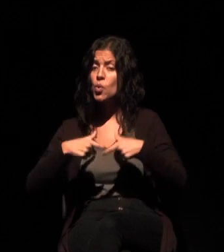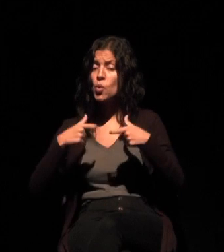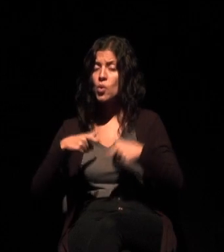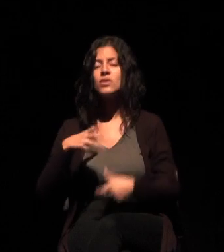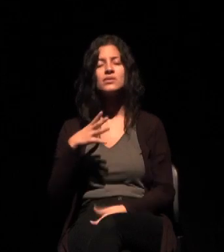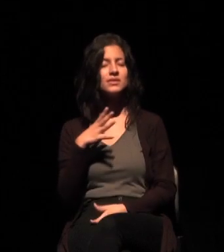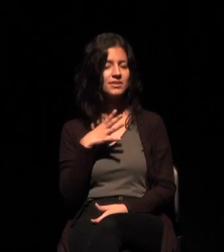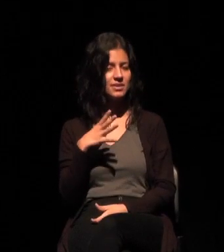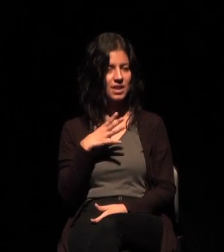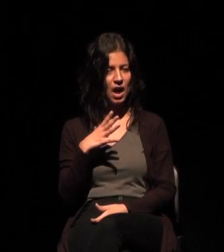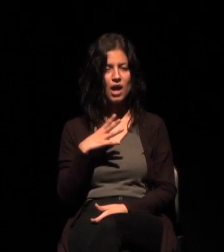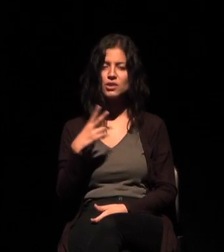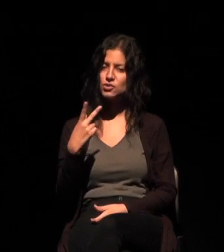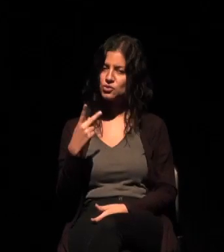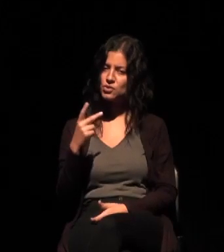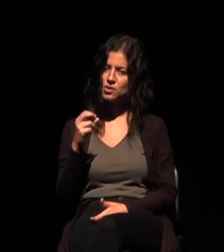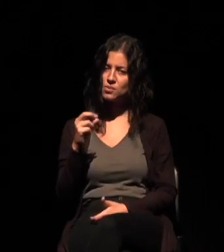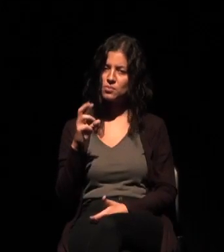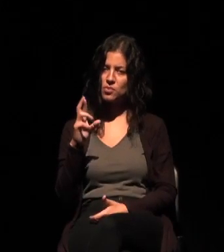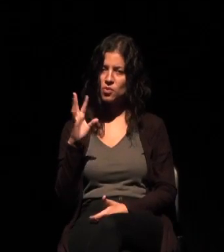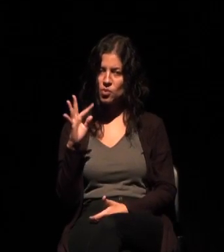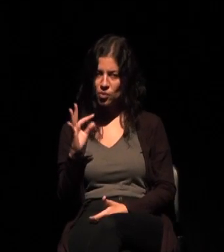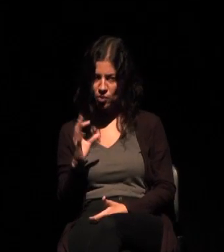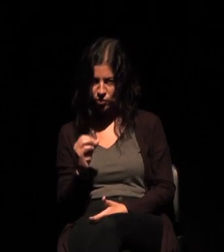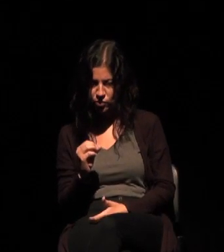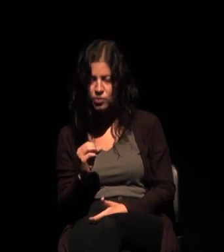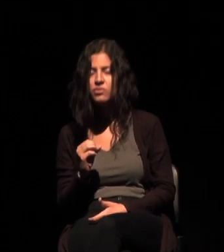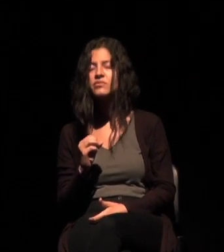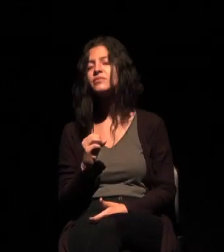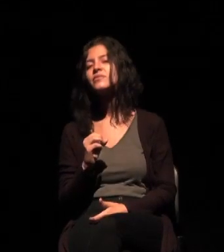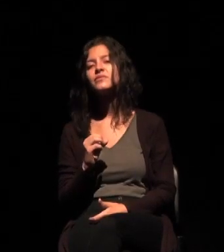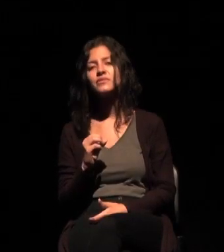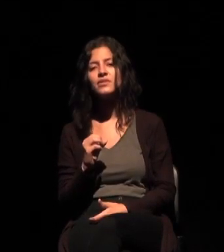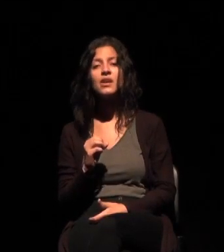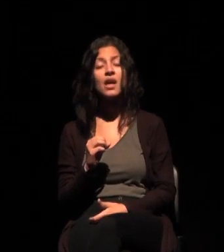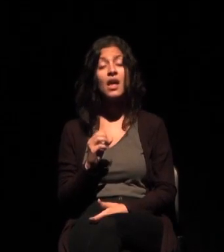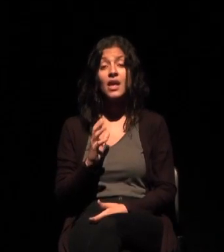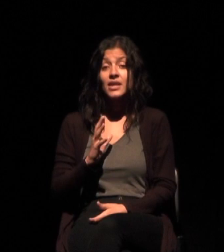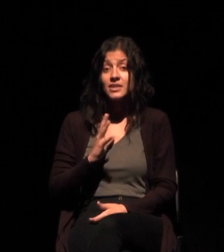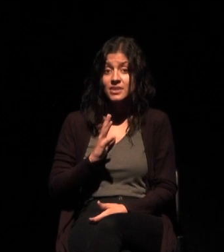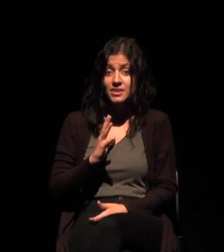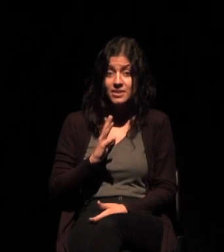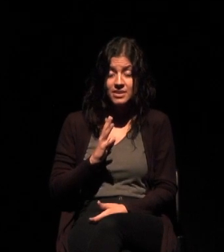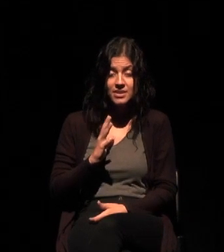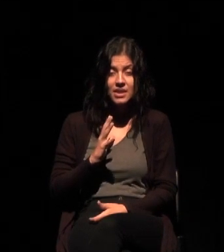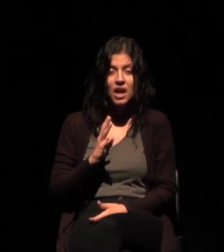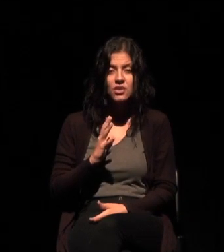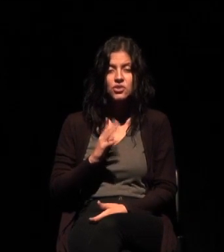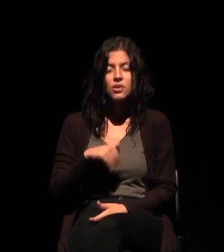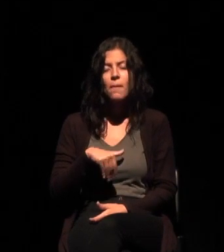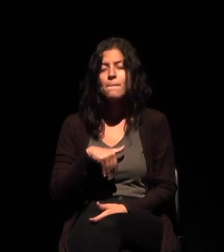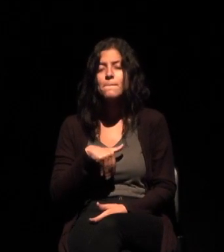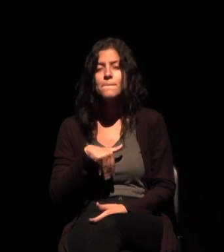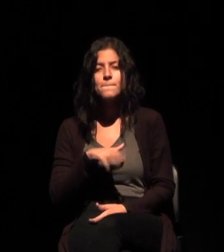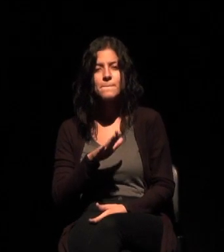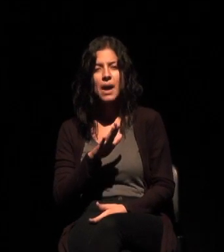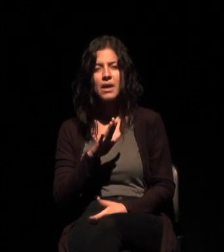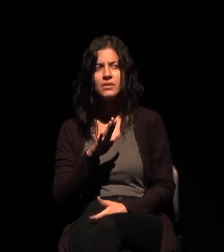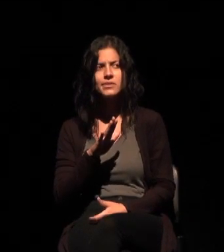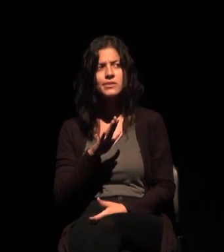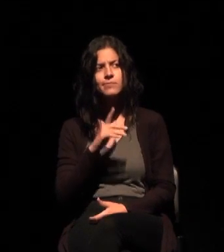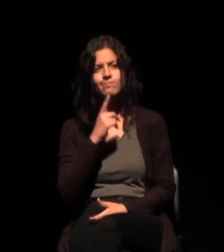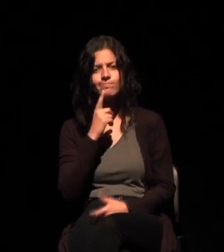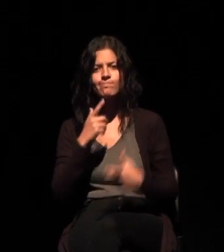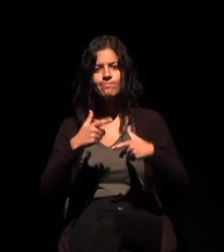do porto que é no fundo a cidade mas mais expressiva é maior que é